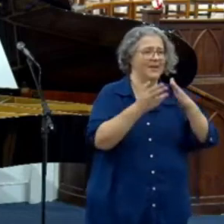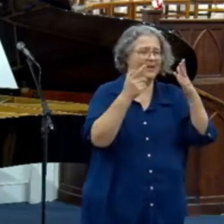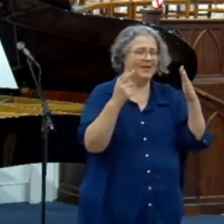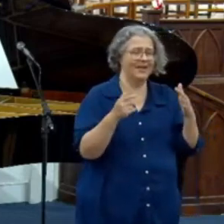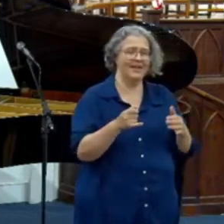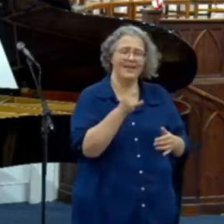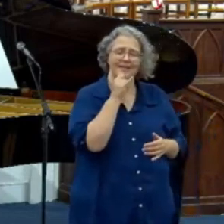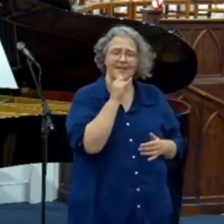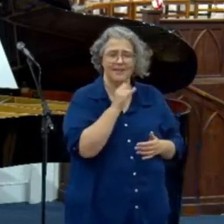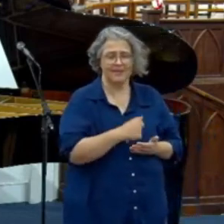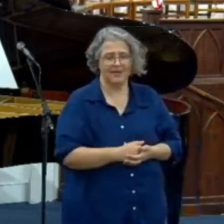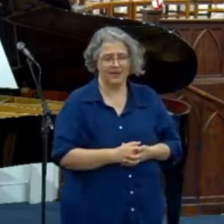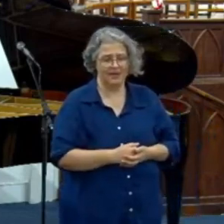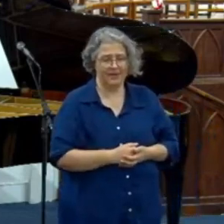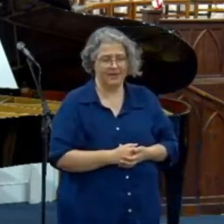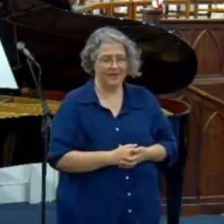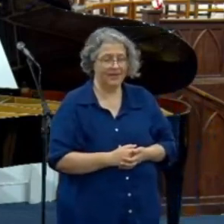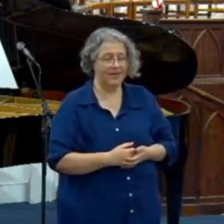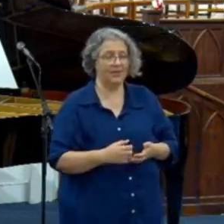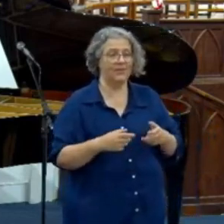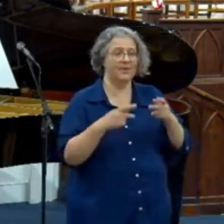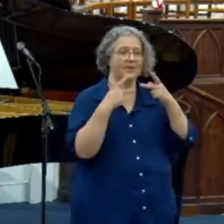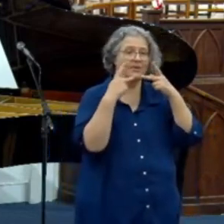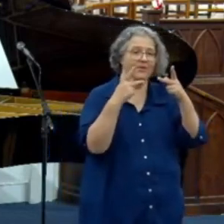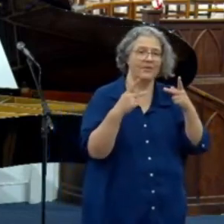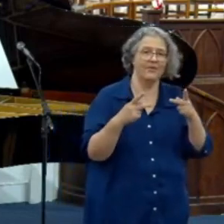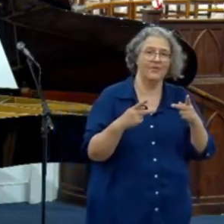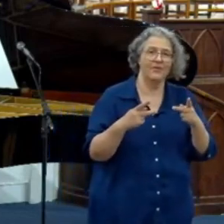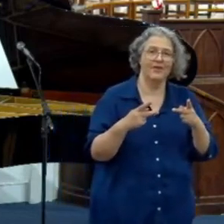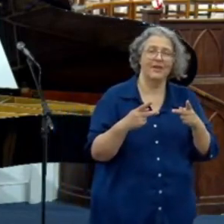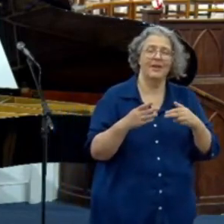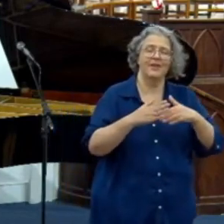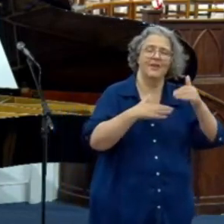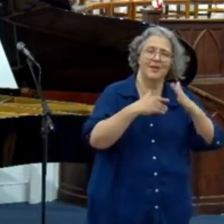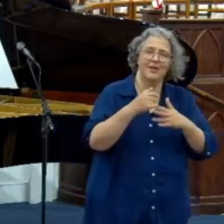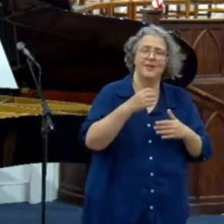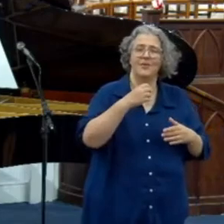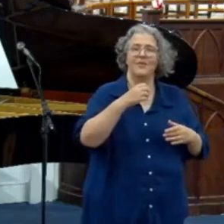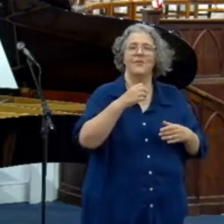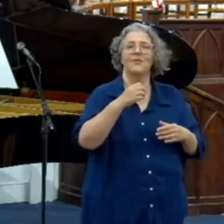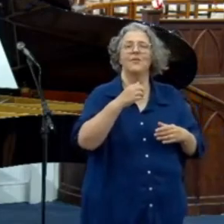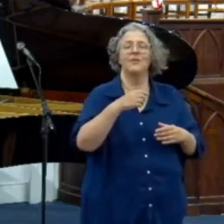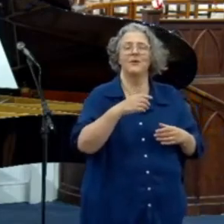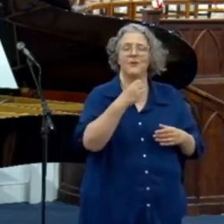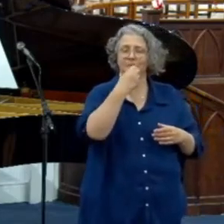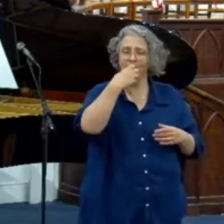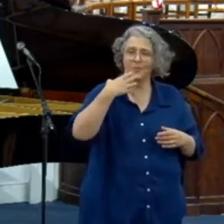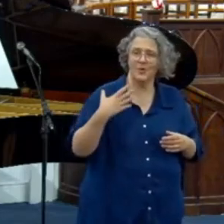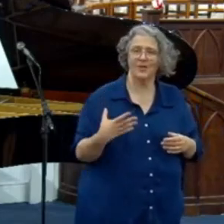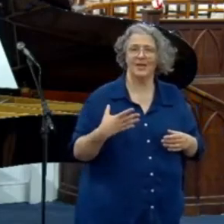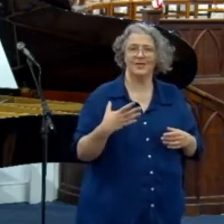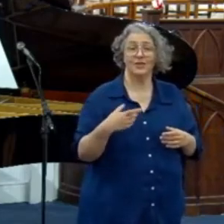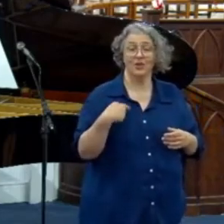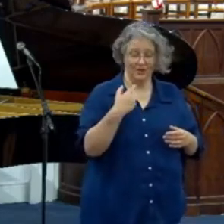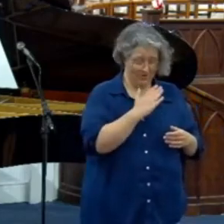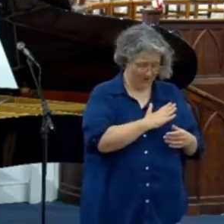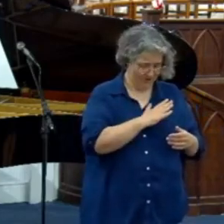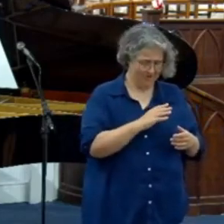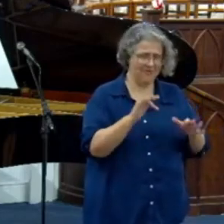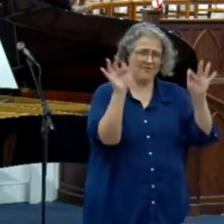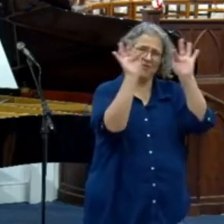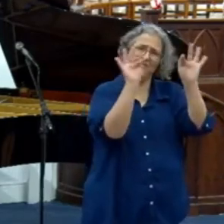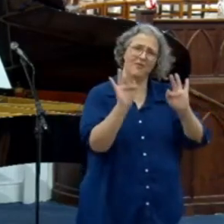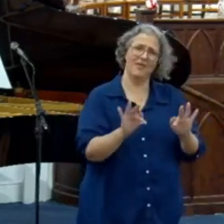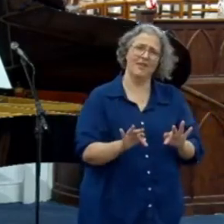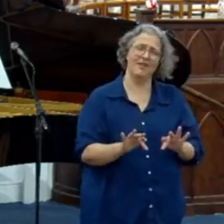sempre exemplares. E quando a gente vê alguém praticando um ato de bondade, nosso coração fica feliz. Mas será que